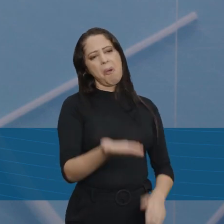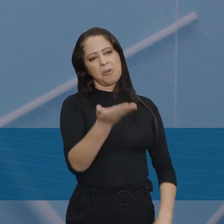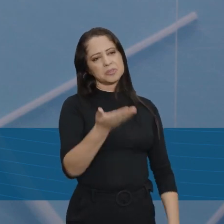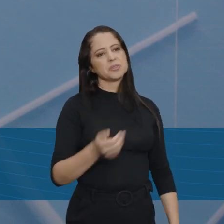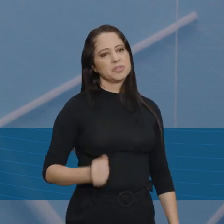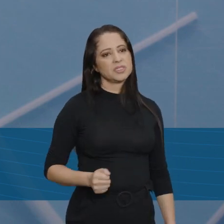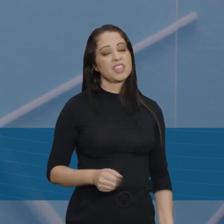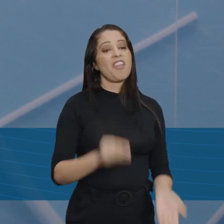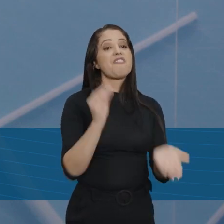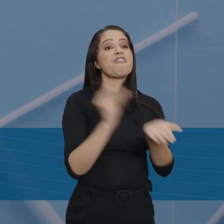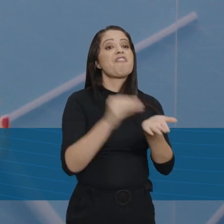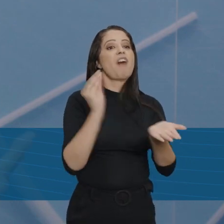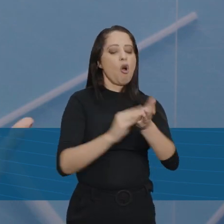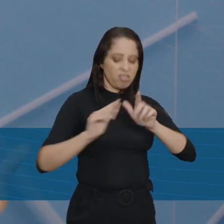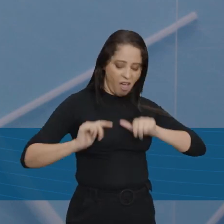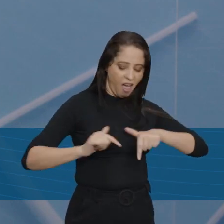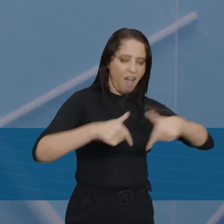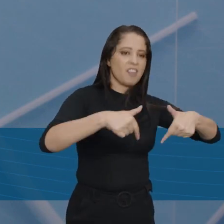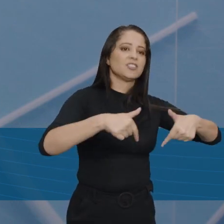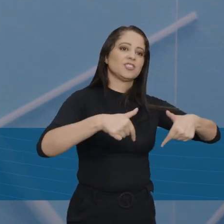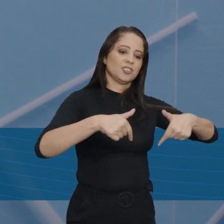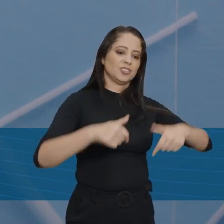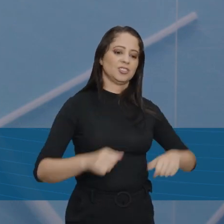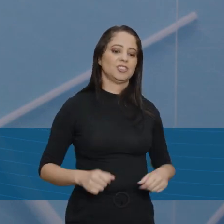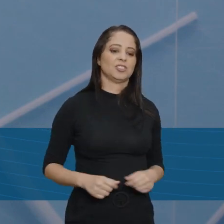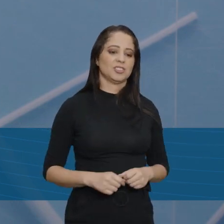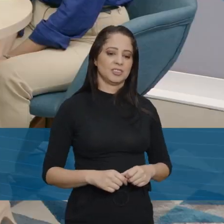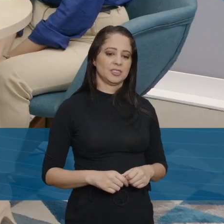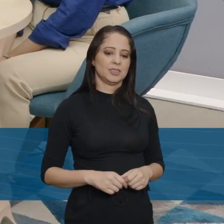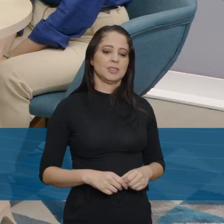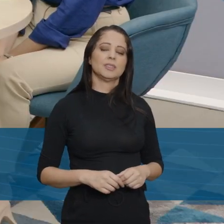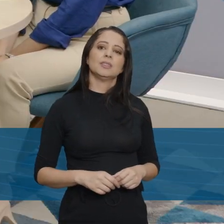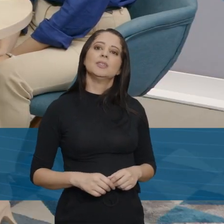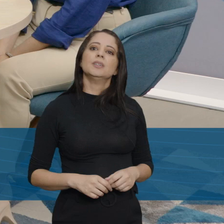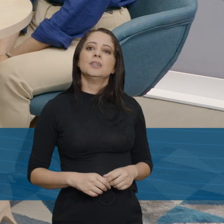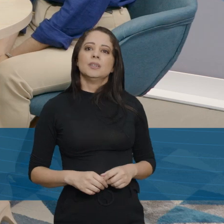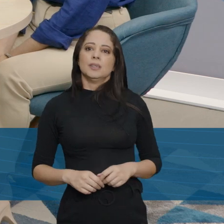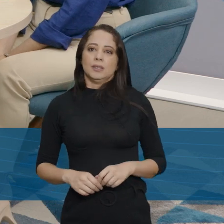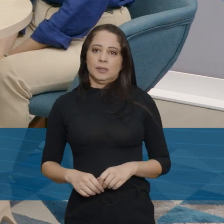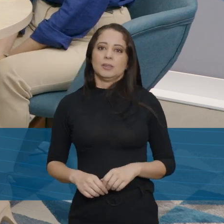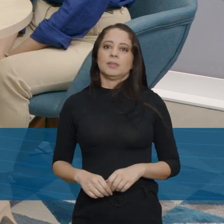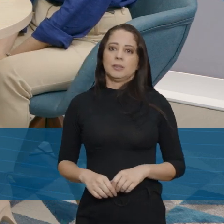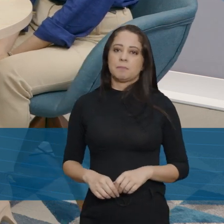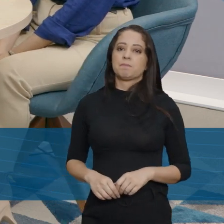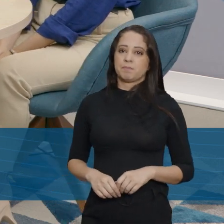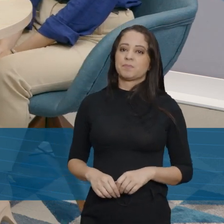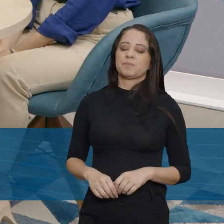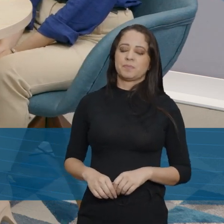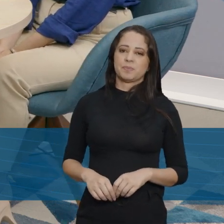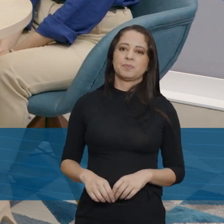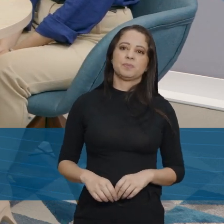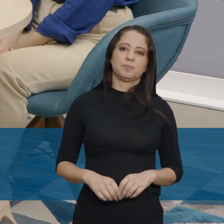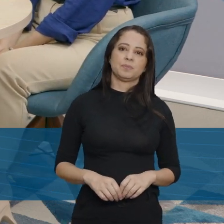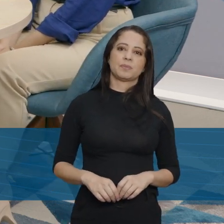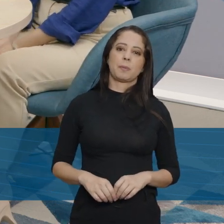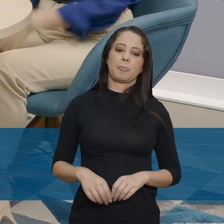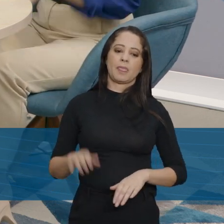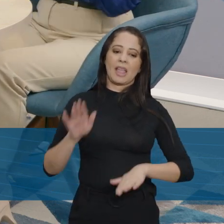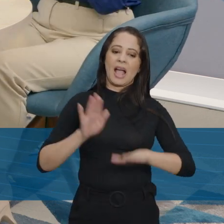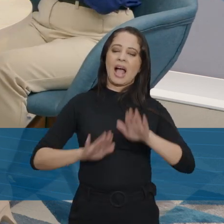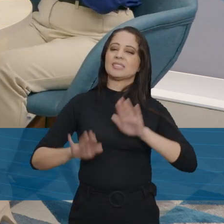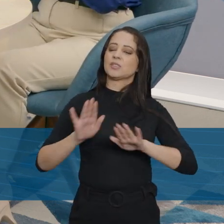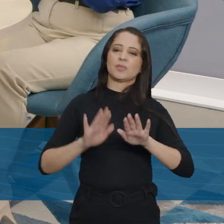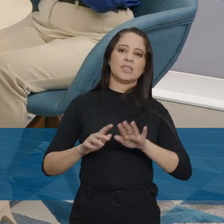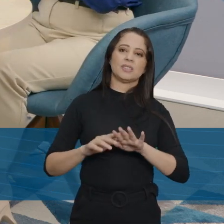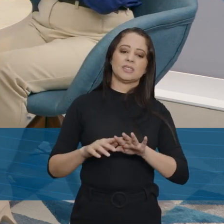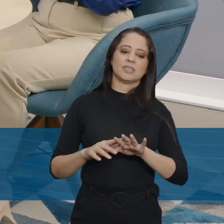você falou, né, Letícia? Está faltando prática na vida. Né? Inclusive, Patrícia, acho que é legal da gente lembrar também, Dani, que às vezes a